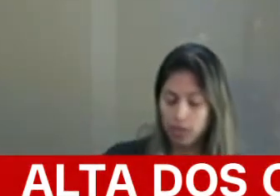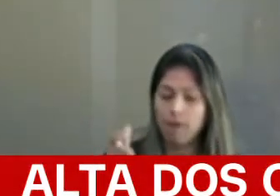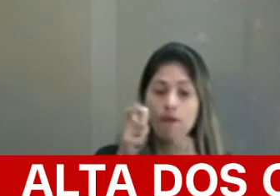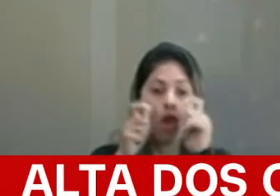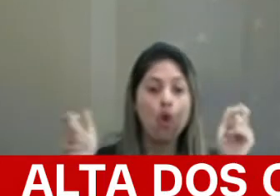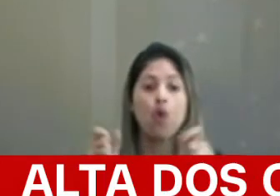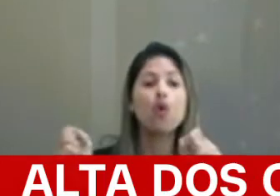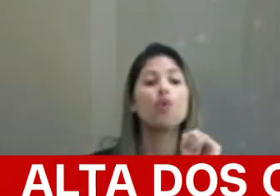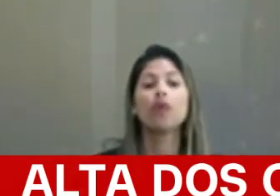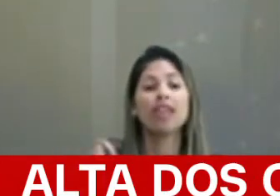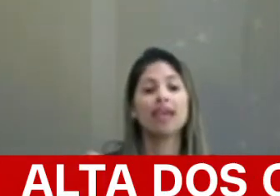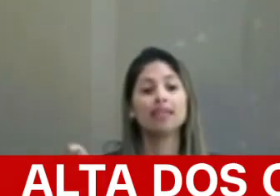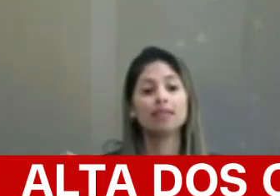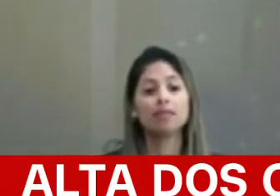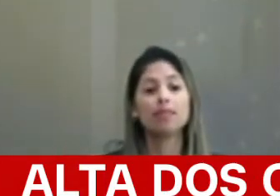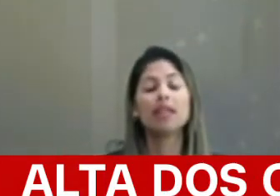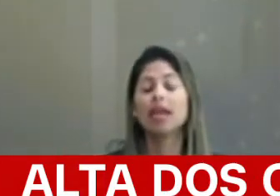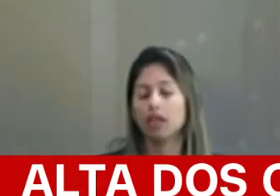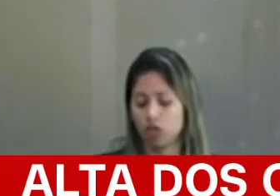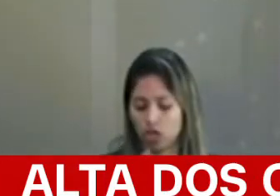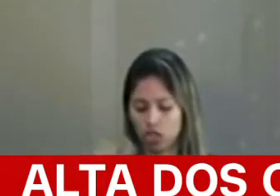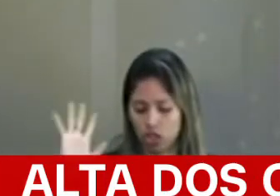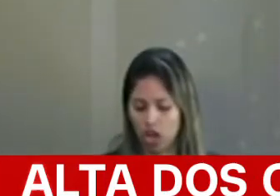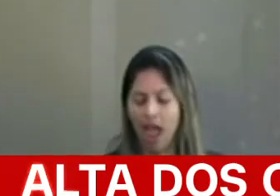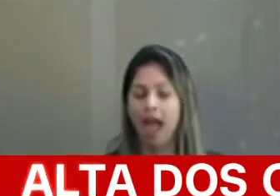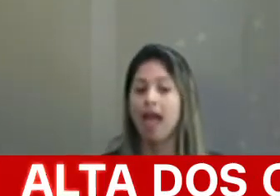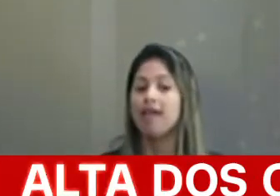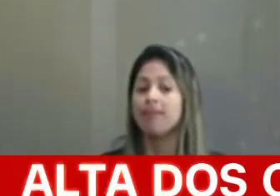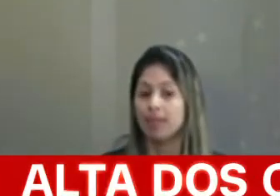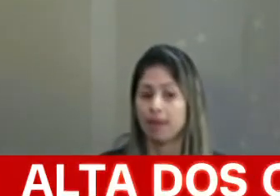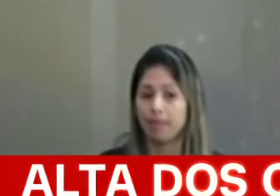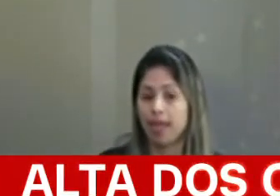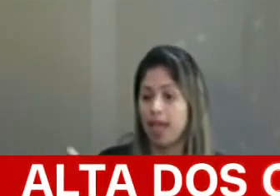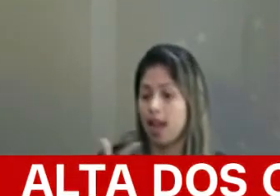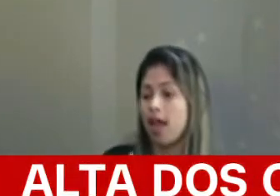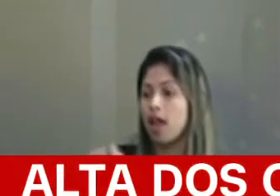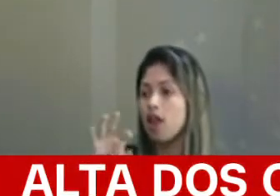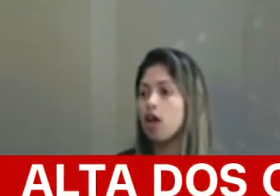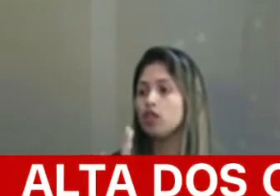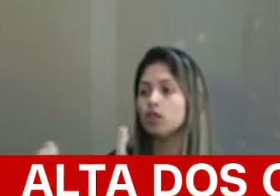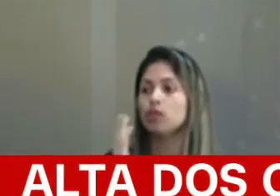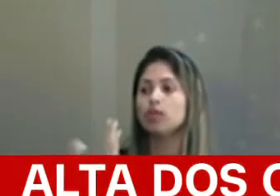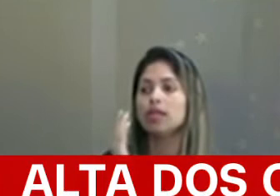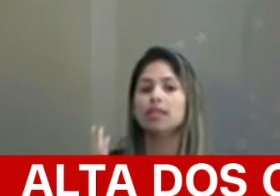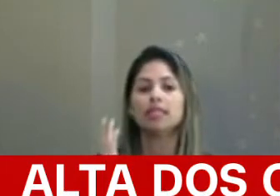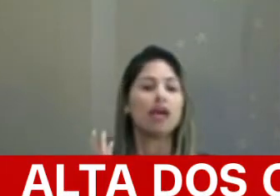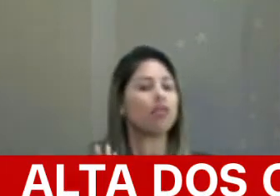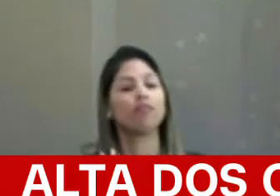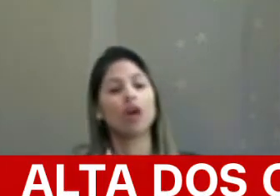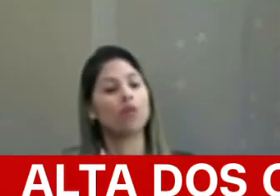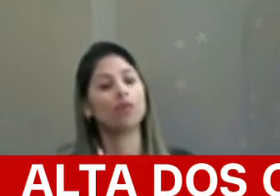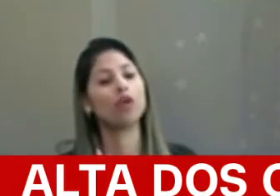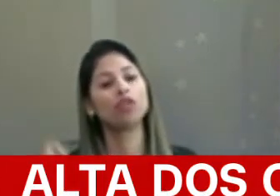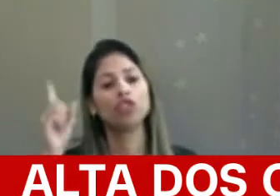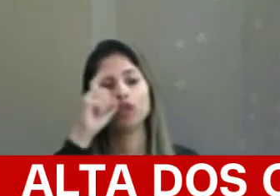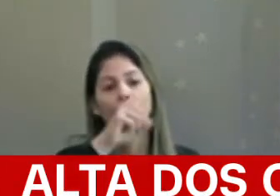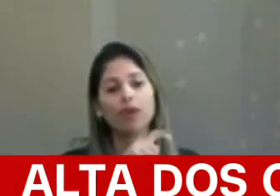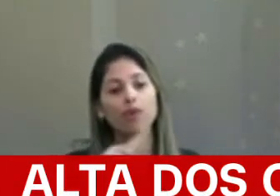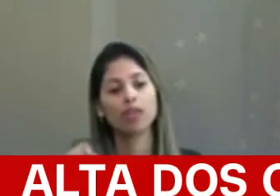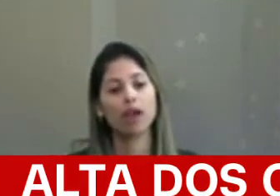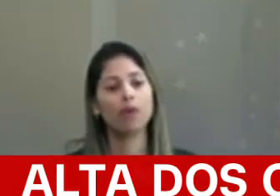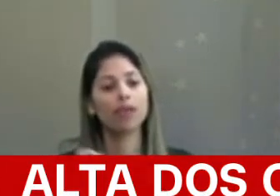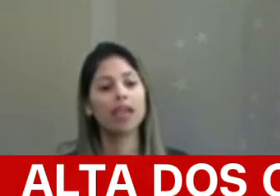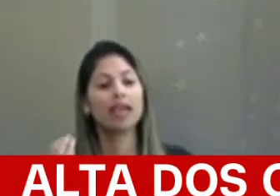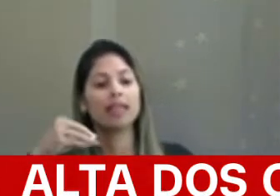Fazenda, e com razão nós estamos acolhendo a sugestão para não dificultar a operacionalização da aplicação